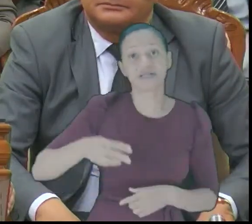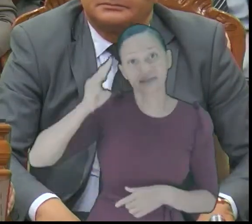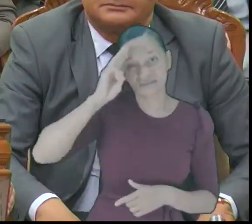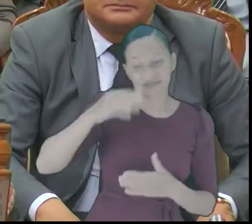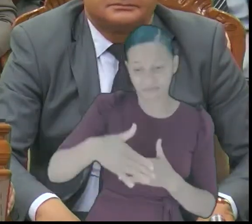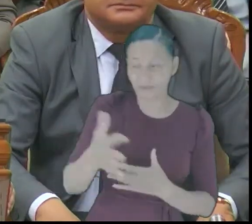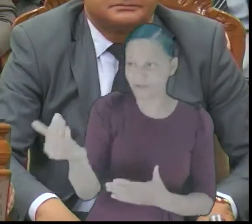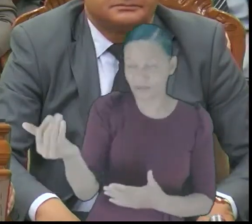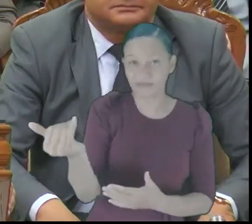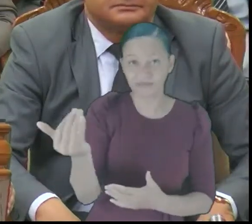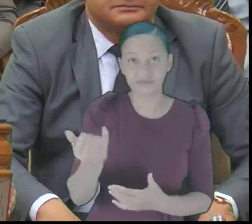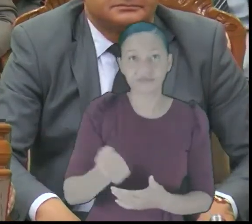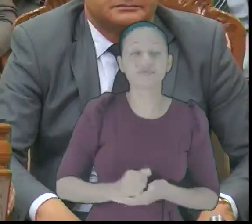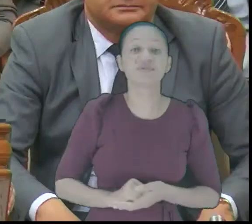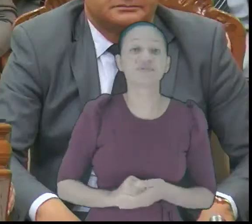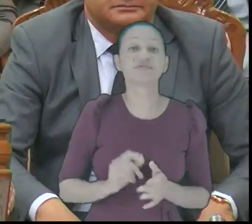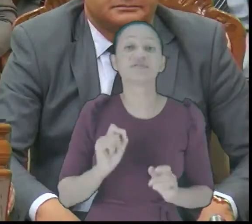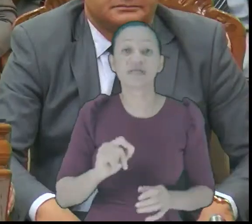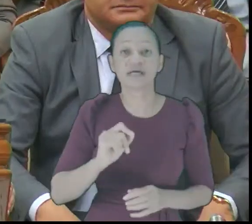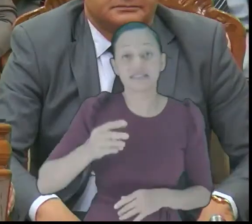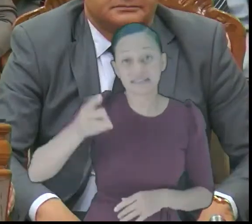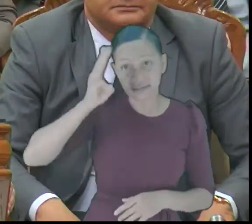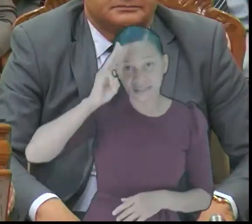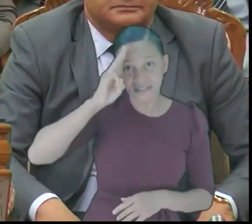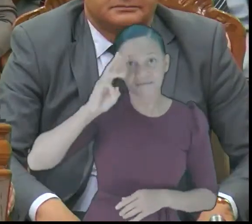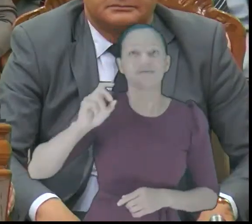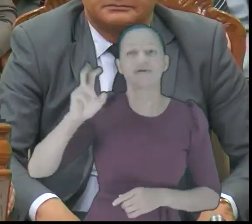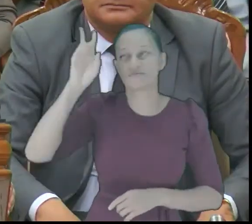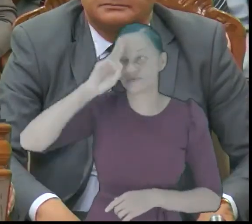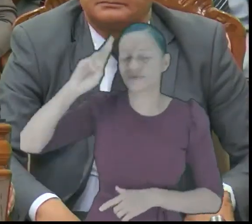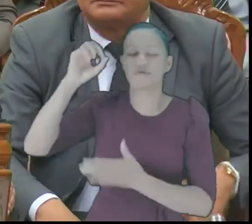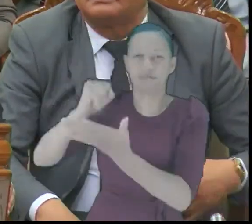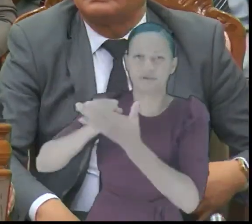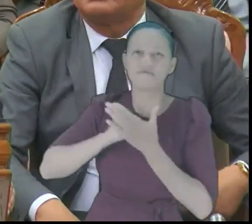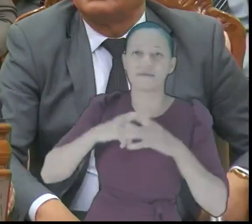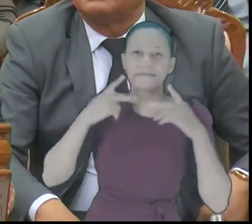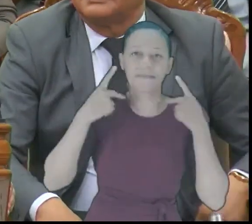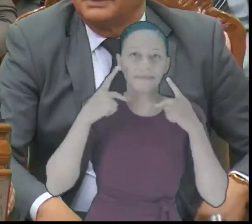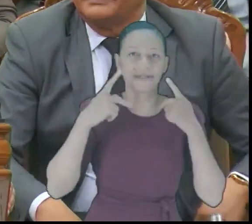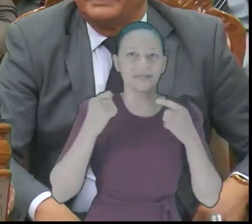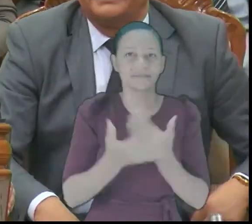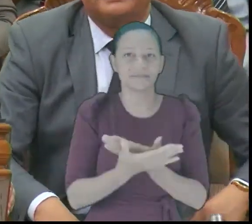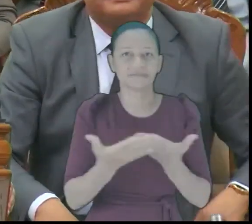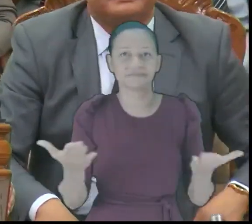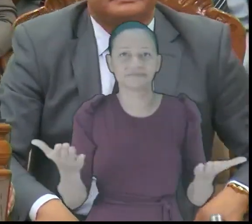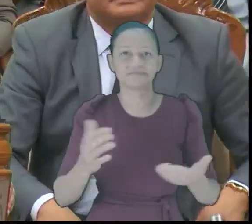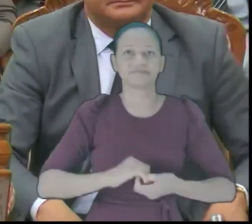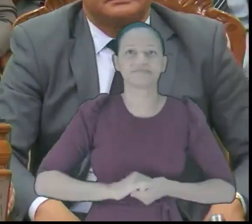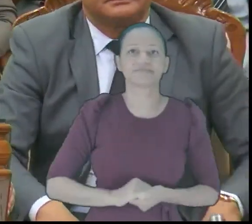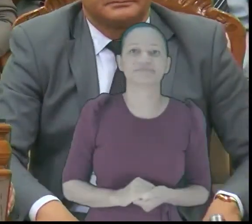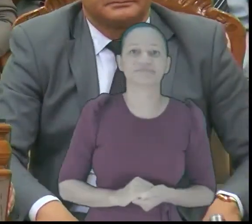vir, irmãs, o batismo com o Espírito Santo, terça-feira, Deus vai ajudar e nós vamos ministrar para vocês.